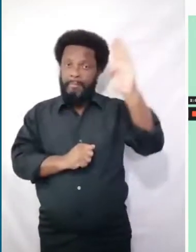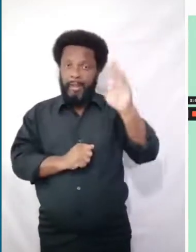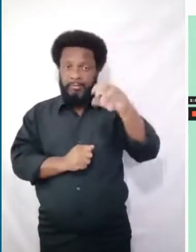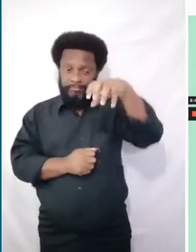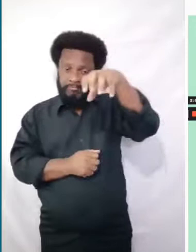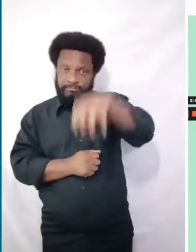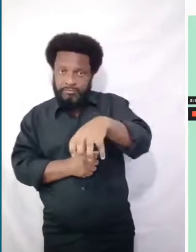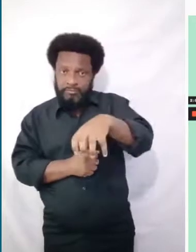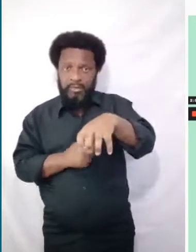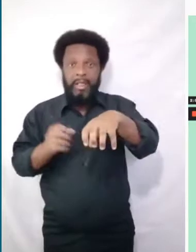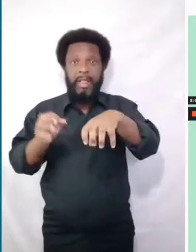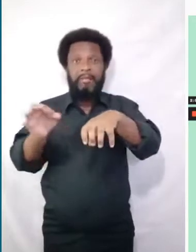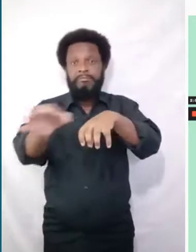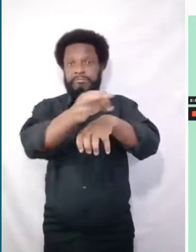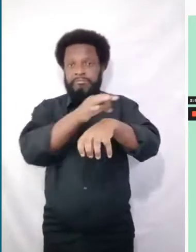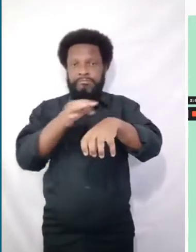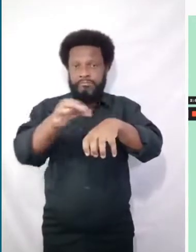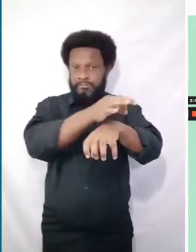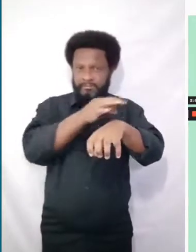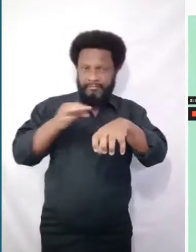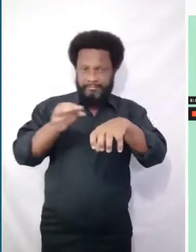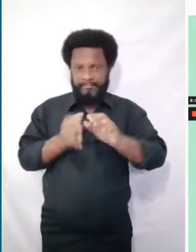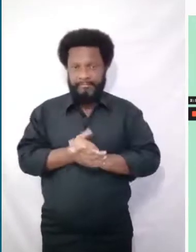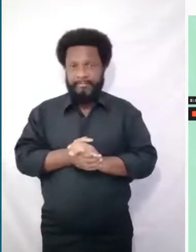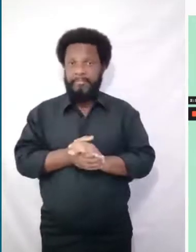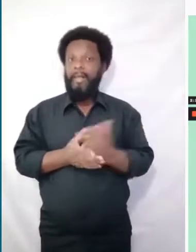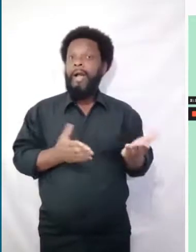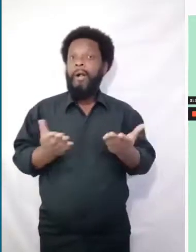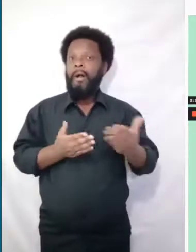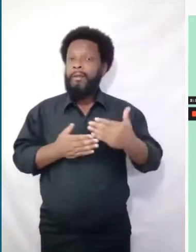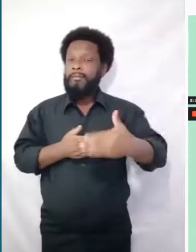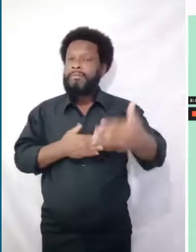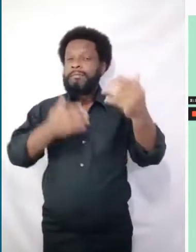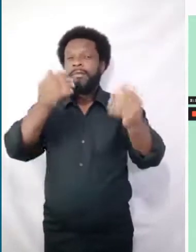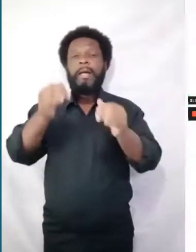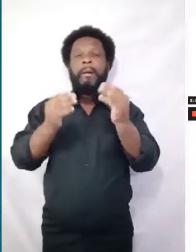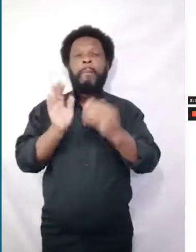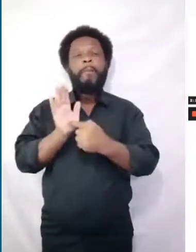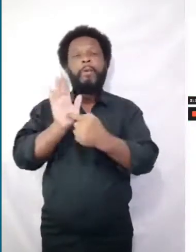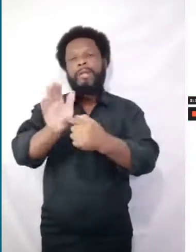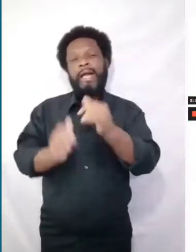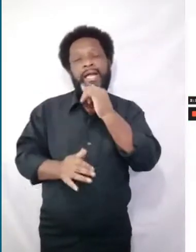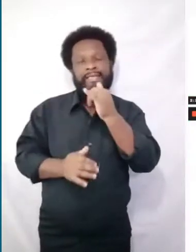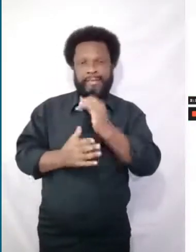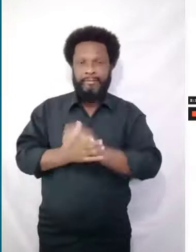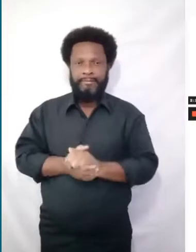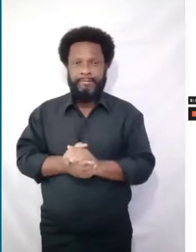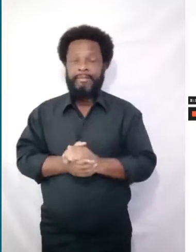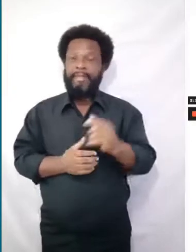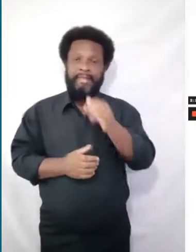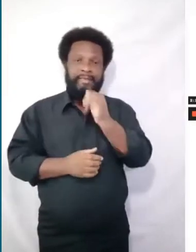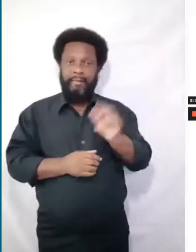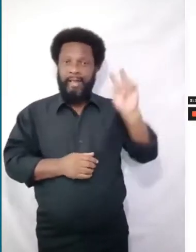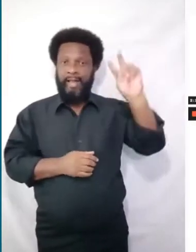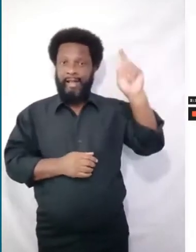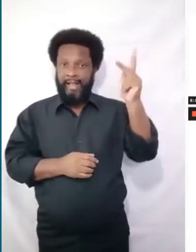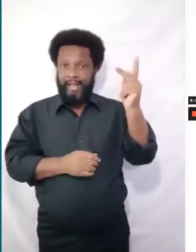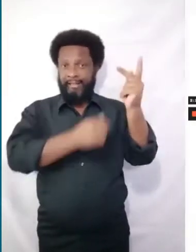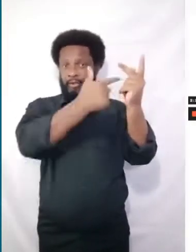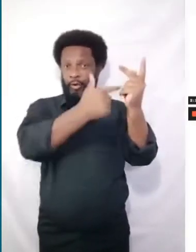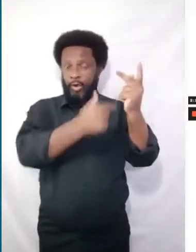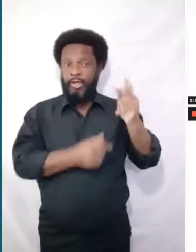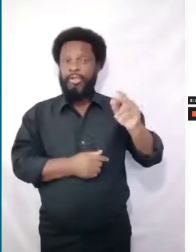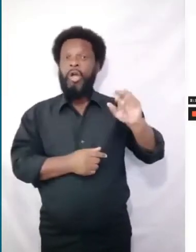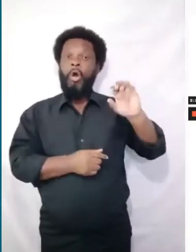estão relacionados ao átomo central, o átomo que está no centro da molécula, certo? Bem, vamos ver alguns